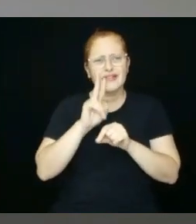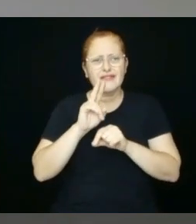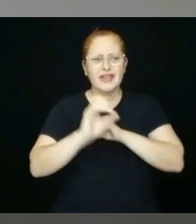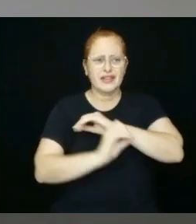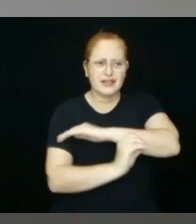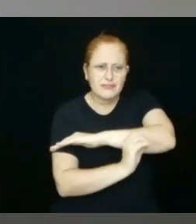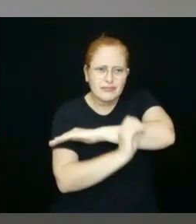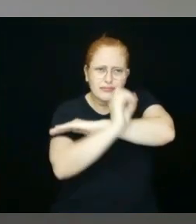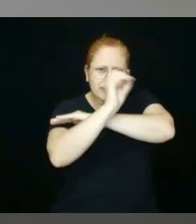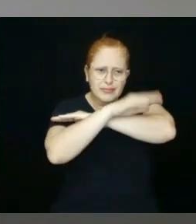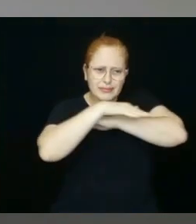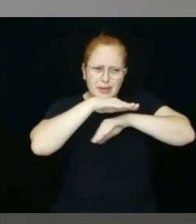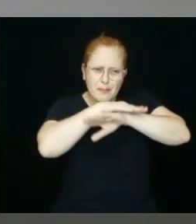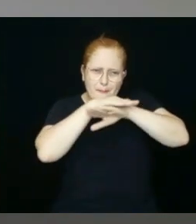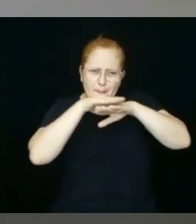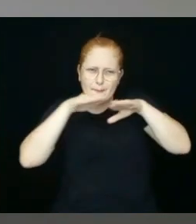assim.